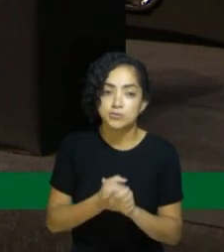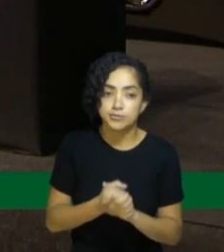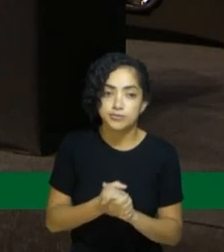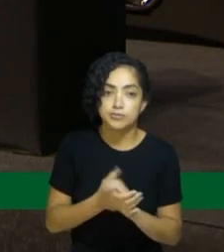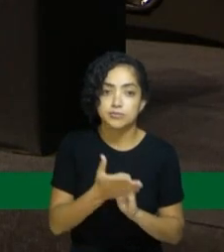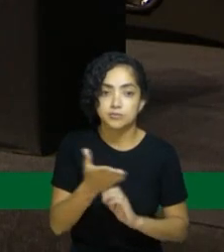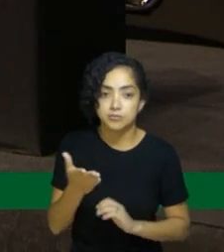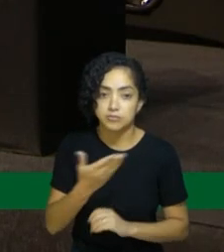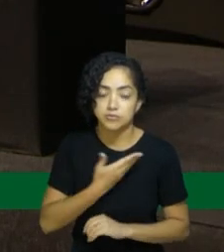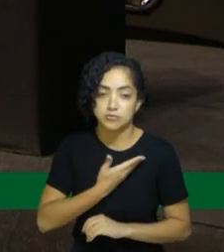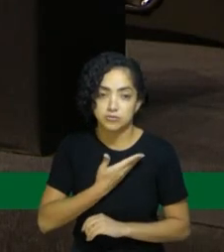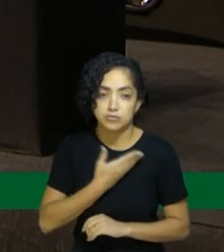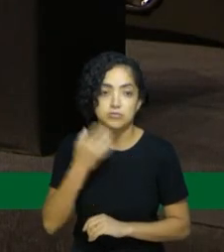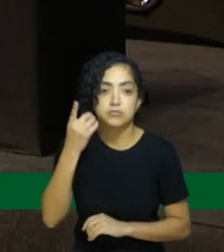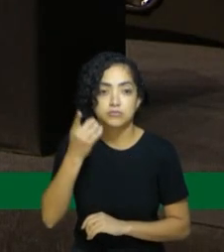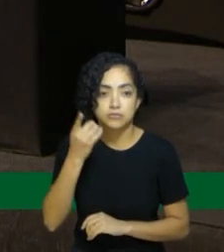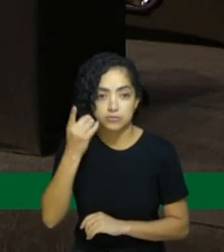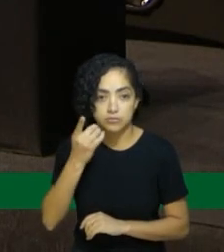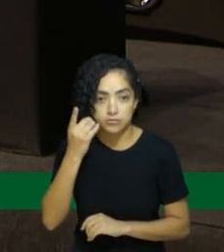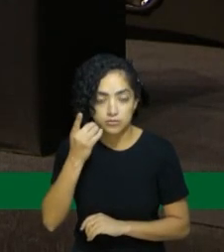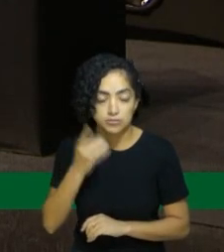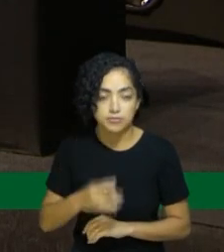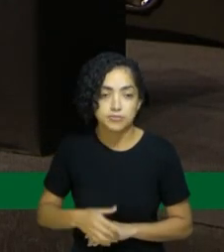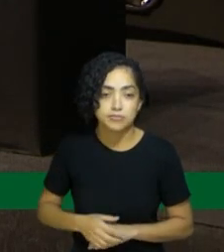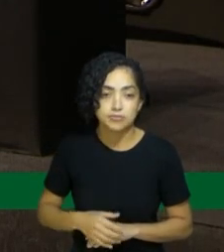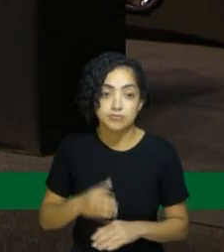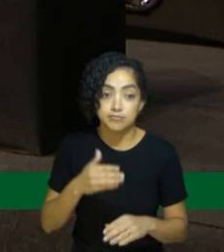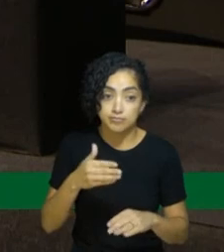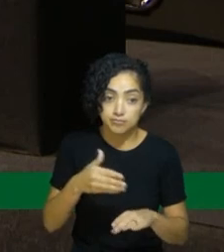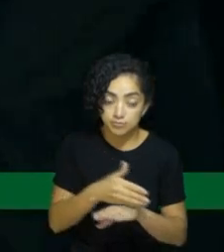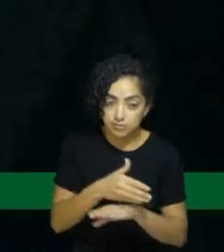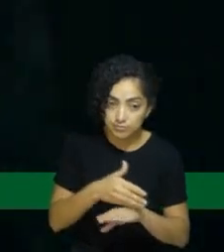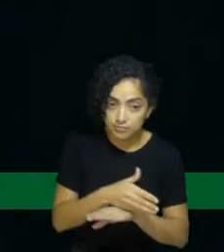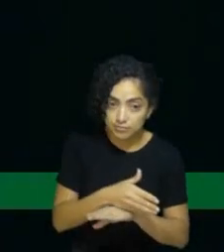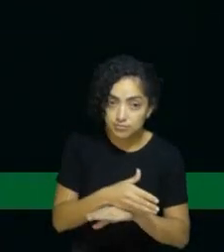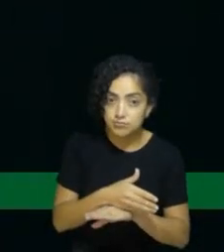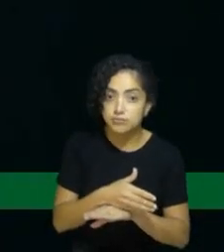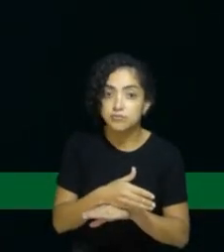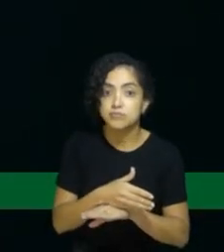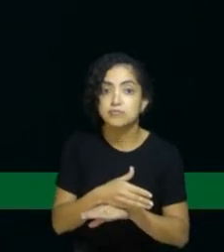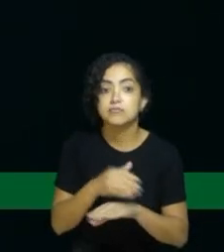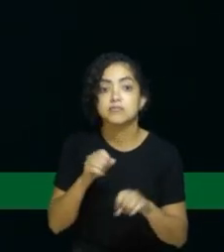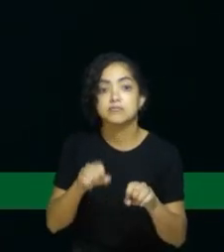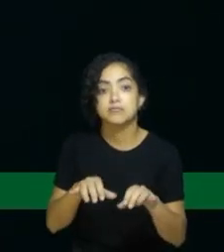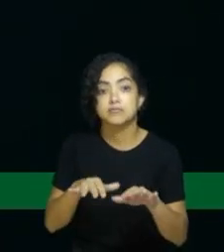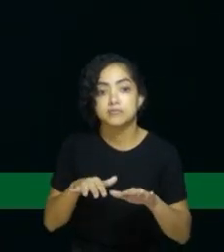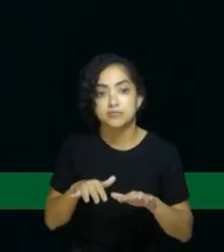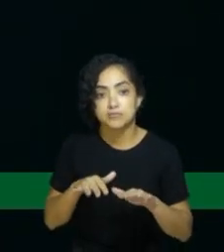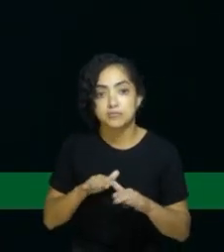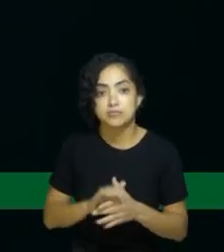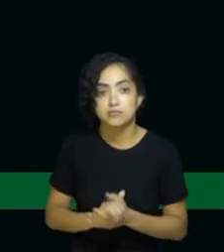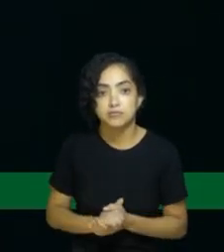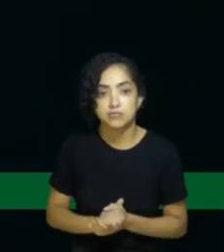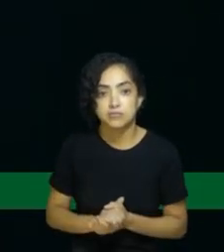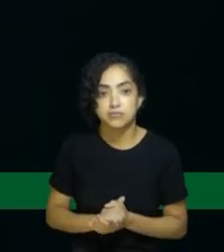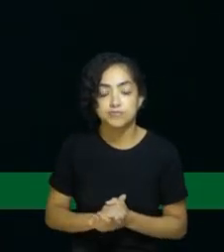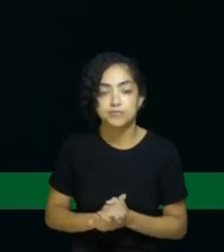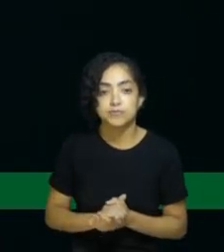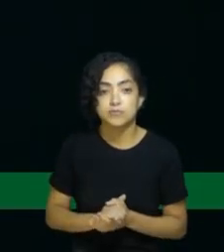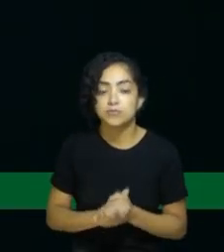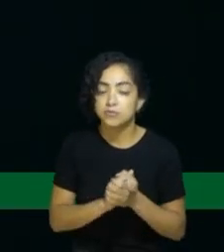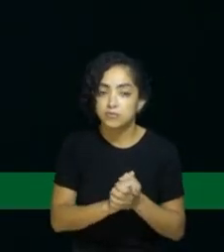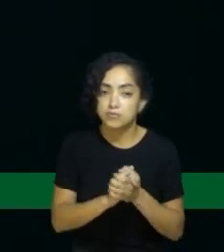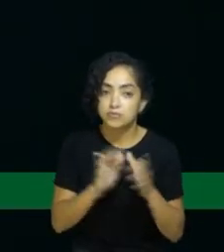colegas deputados que participam dessa sessão Itinerante minha saudação especial aos